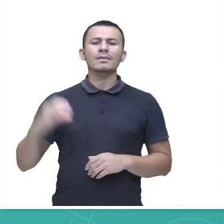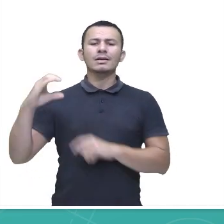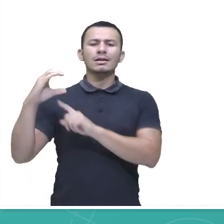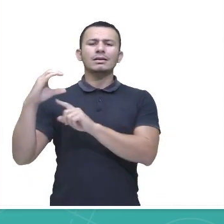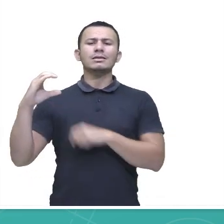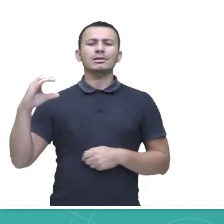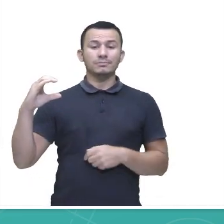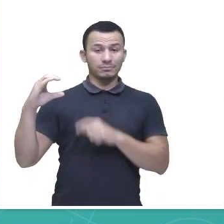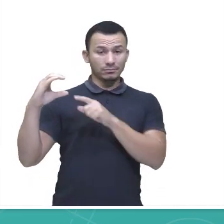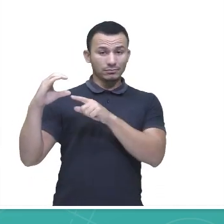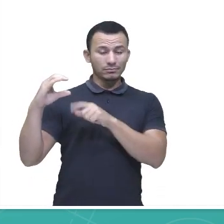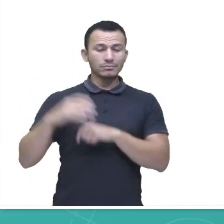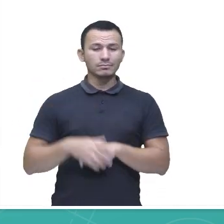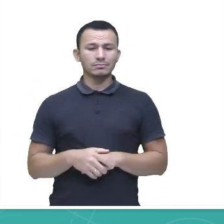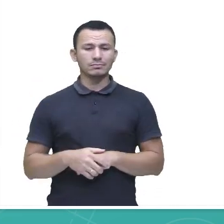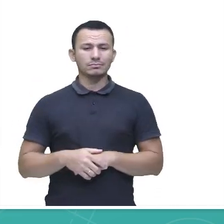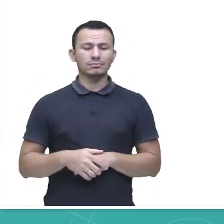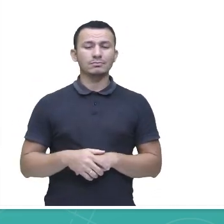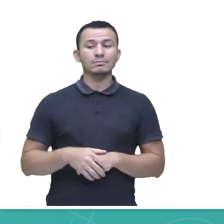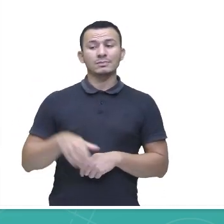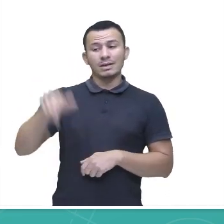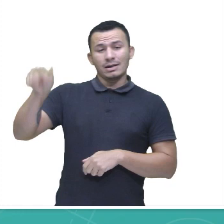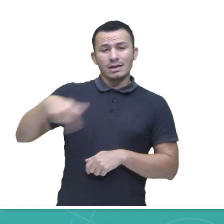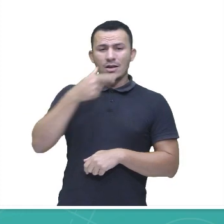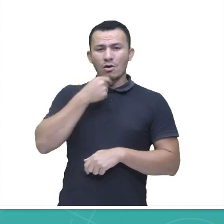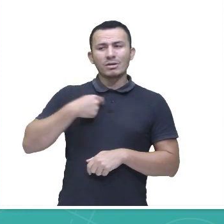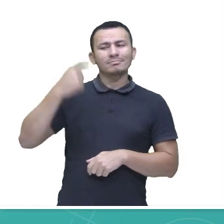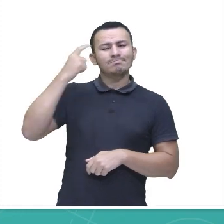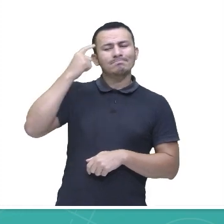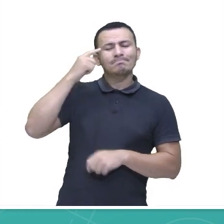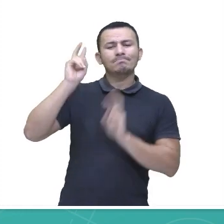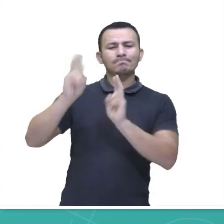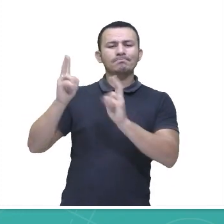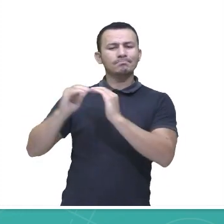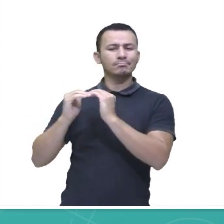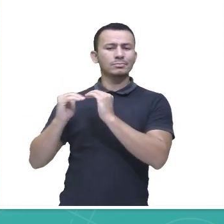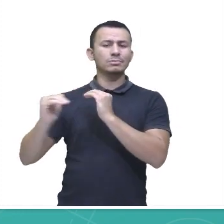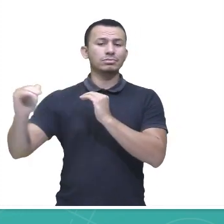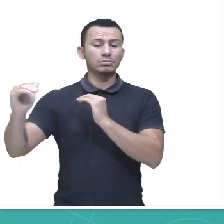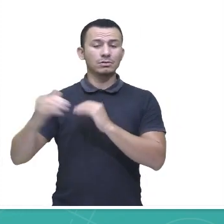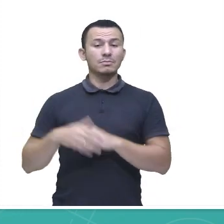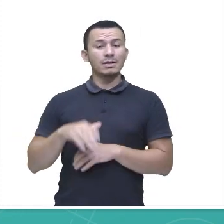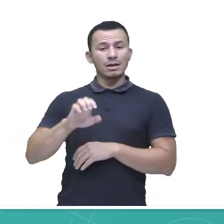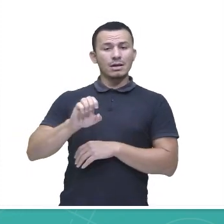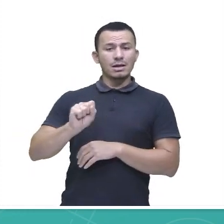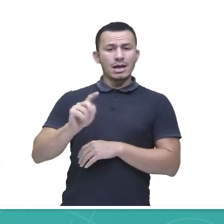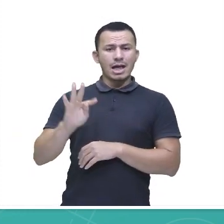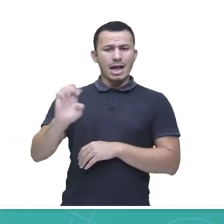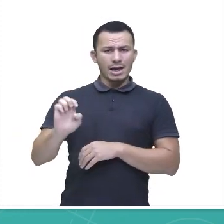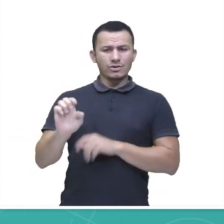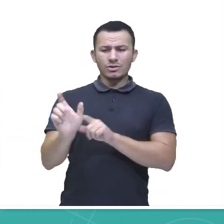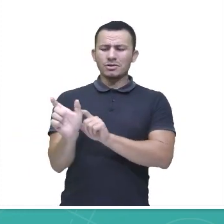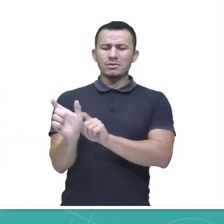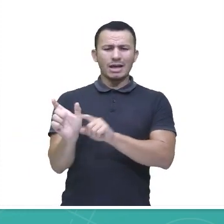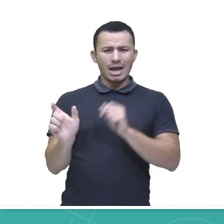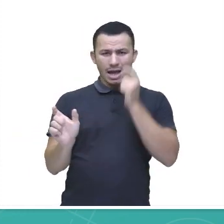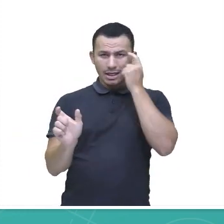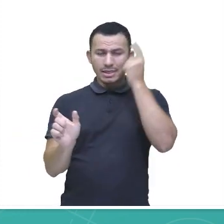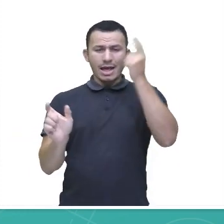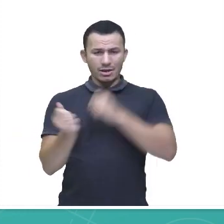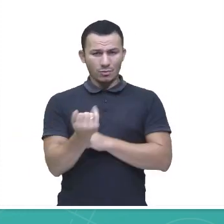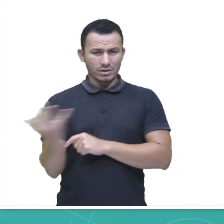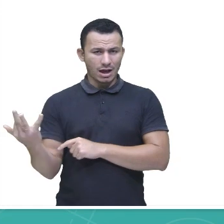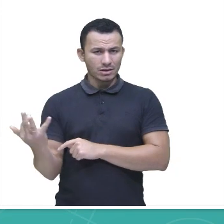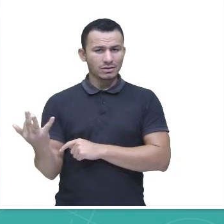este pensamento que Adalto Carvalho leva. Será que a palavra este me dá a ideia de